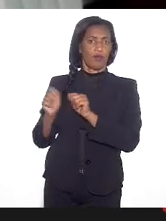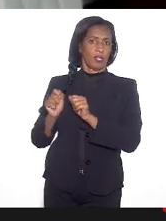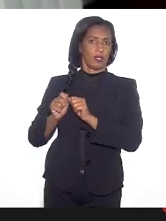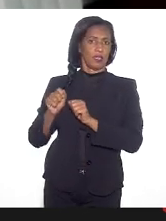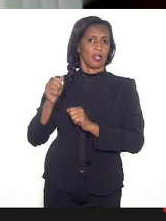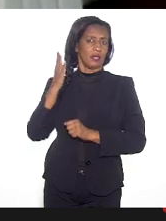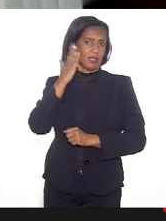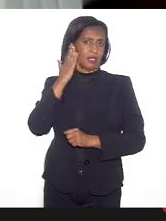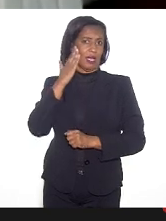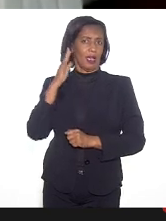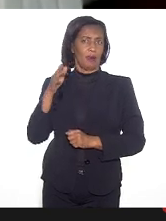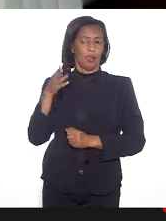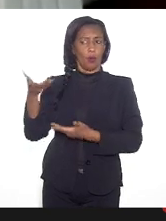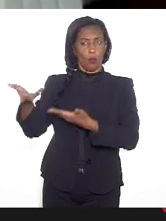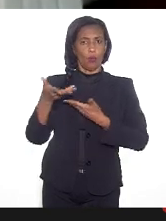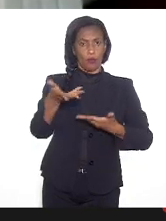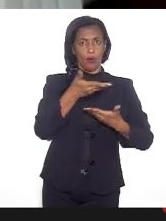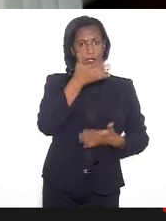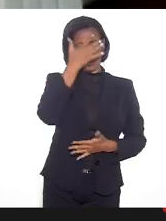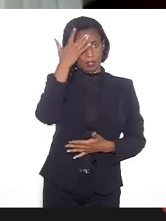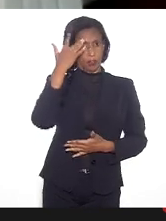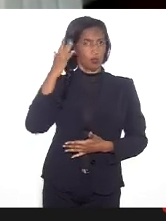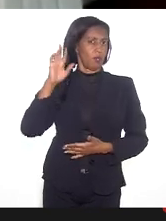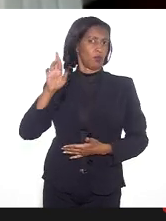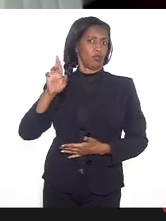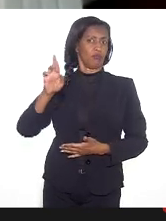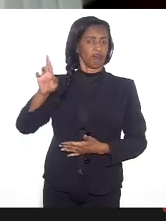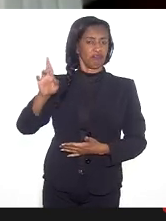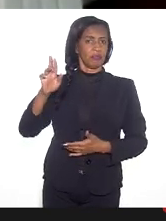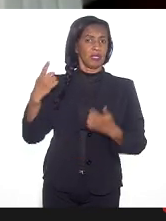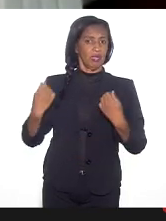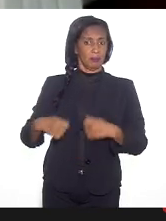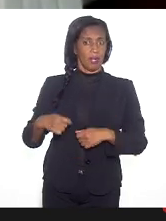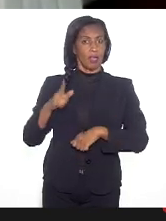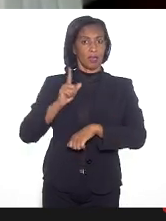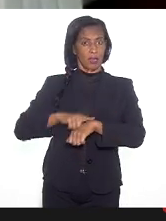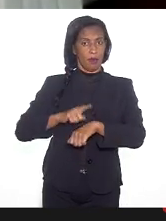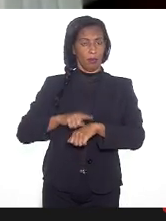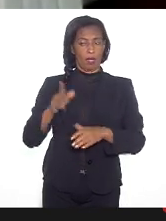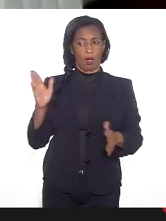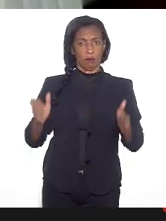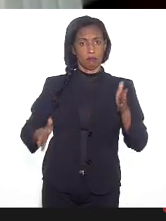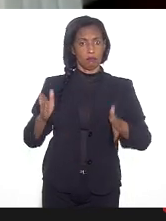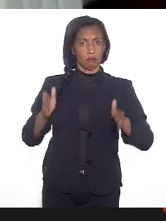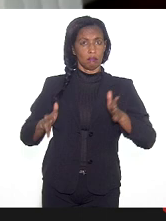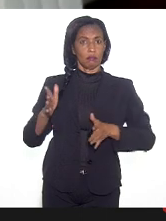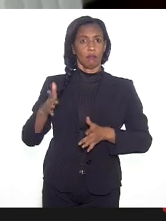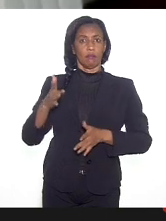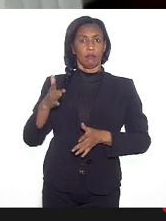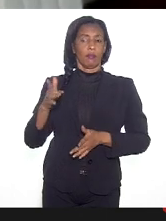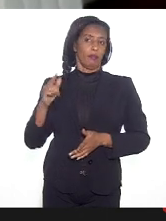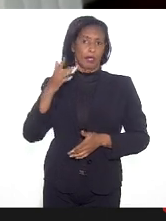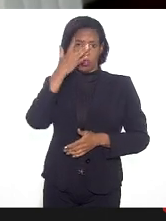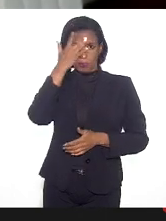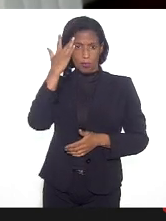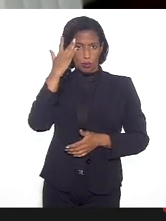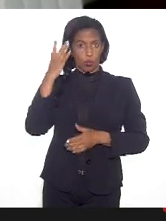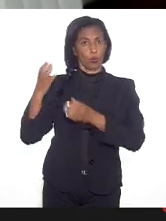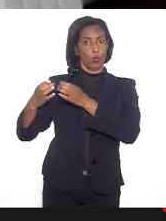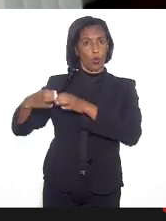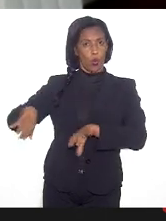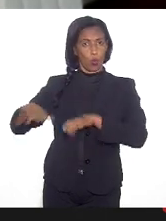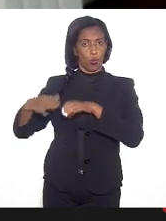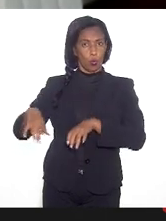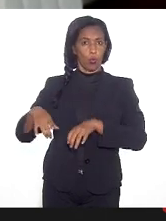prioridade de convocação para essas contratações temporárias para os candidatos dos concursos envolvidos aqui